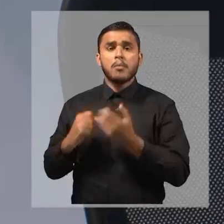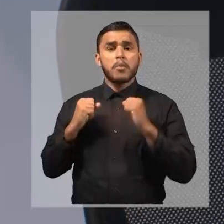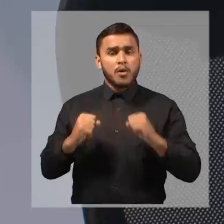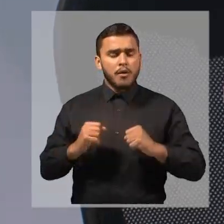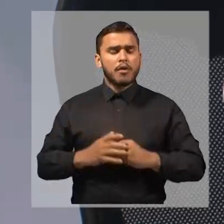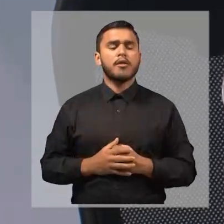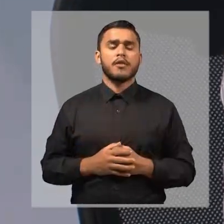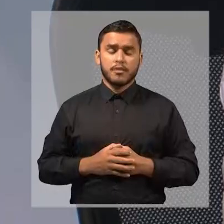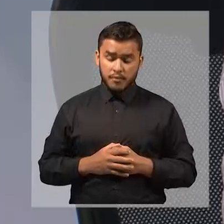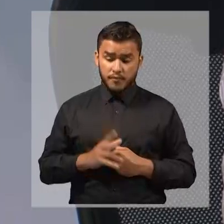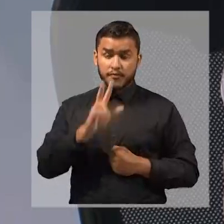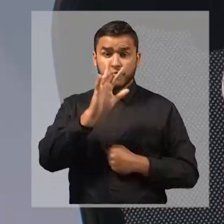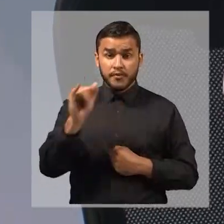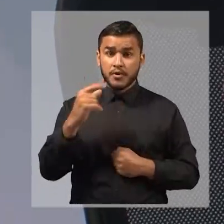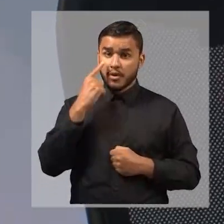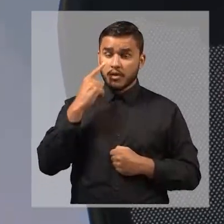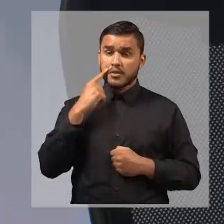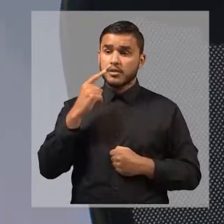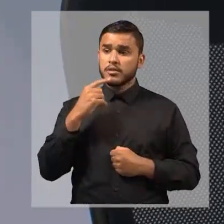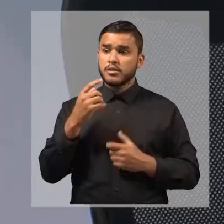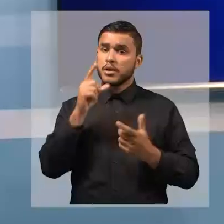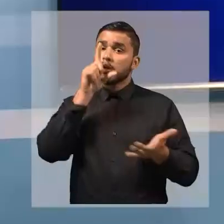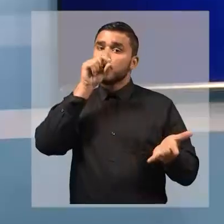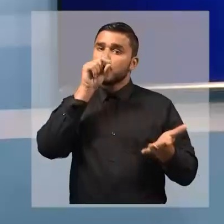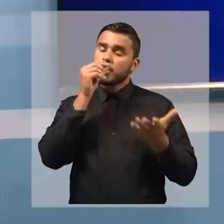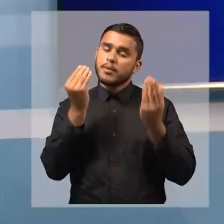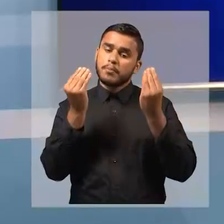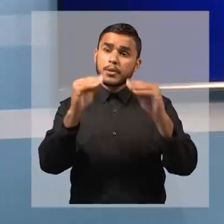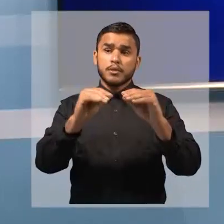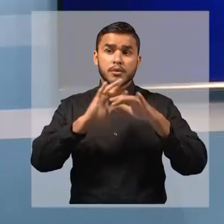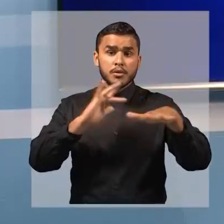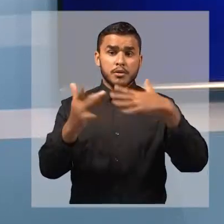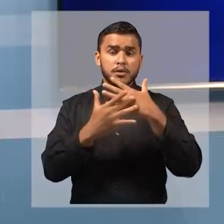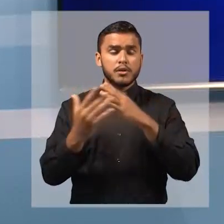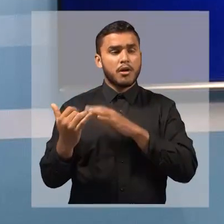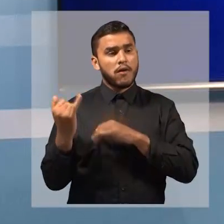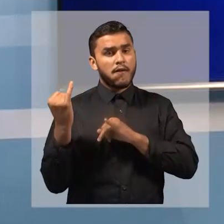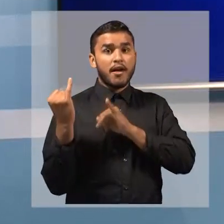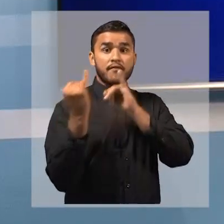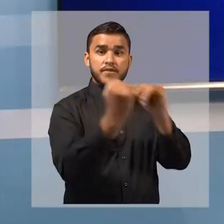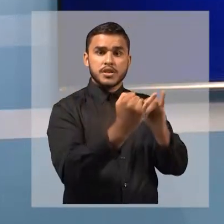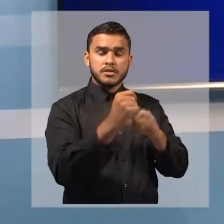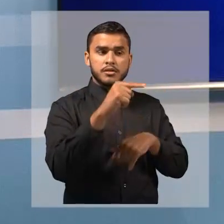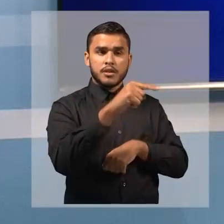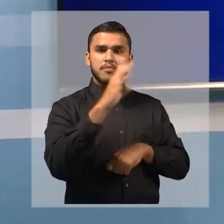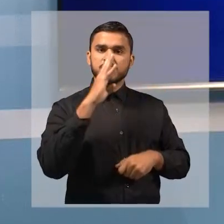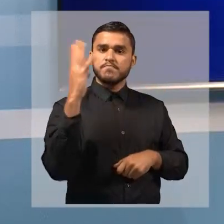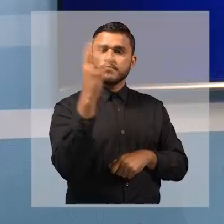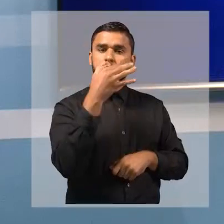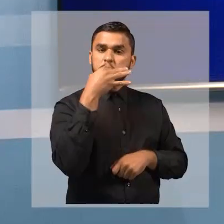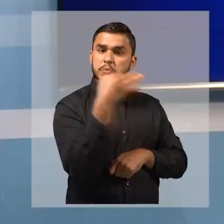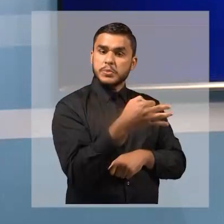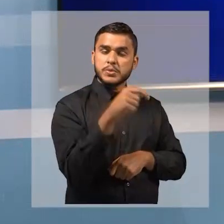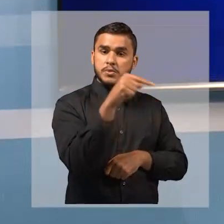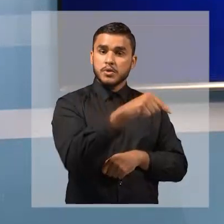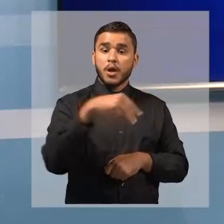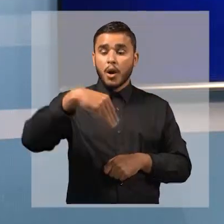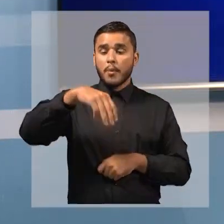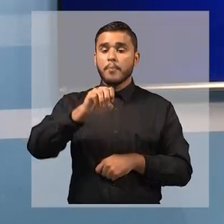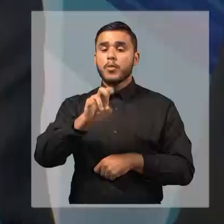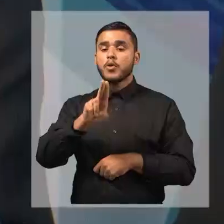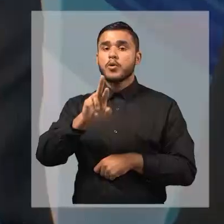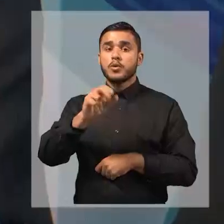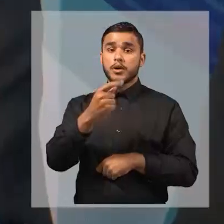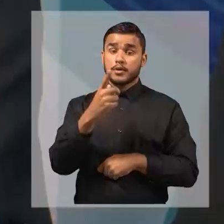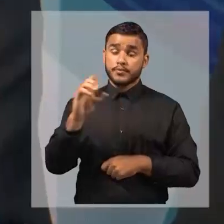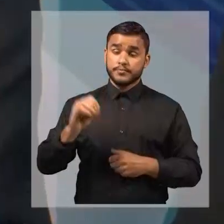não seja combinado com o pai, não me surpreenderá se ele daqui a pouco fizer um Twitter fazendo uma crítica ao general Mourão, e